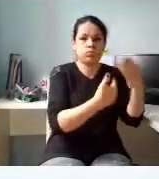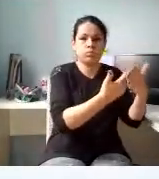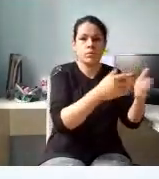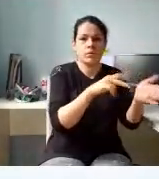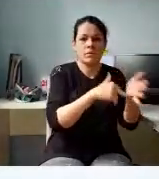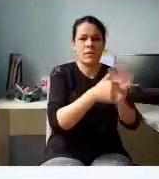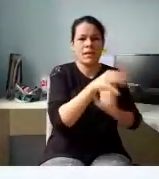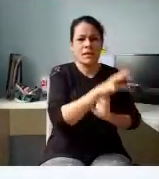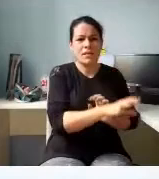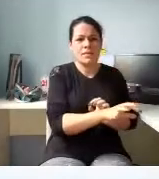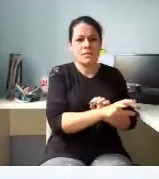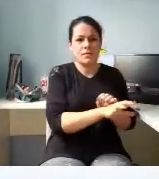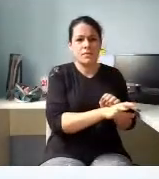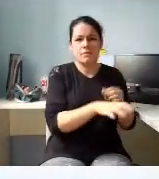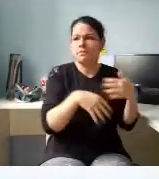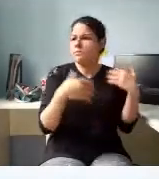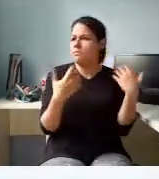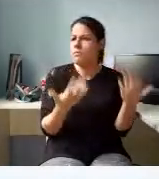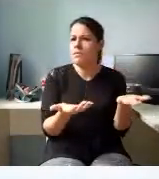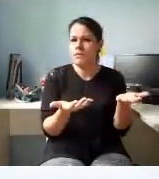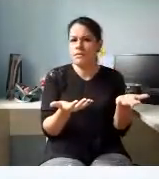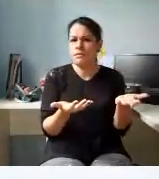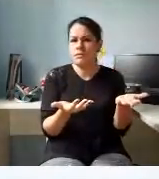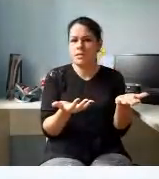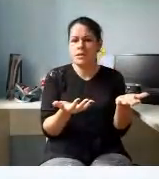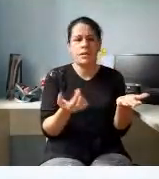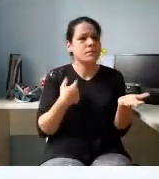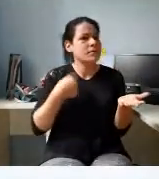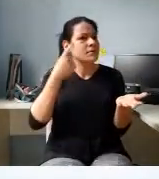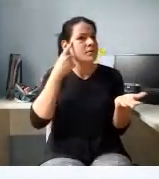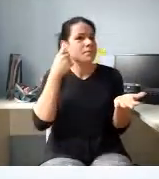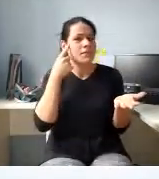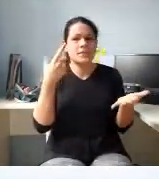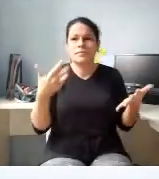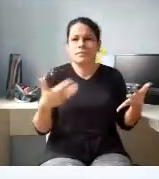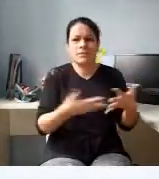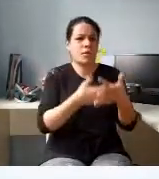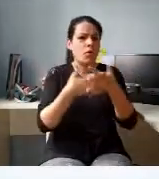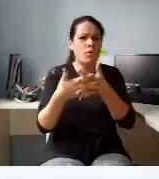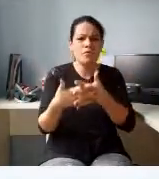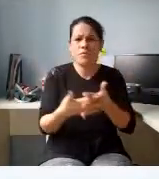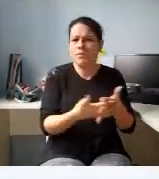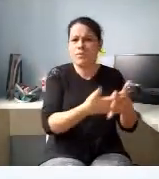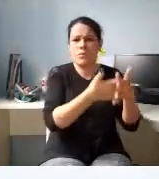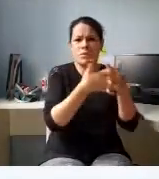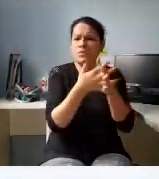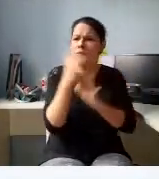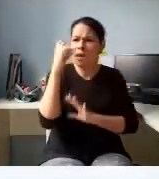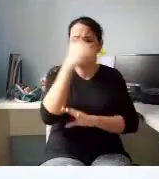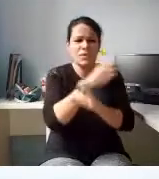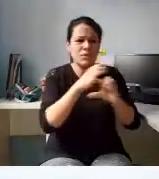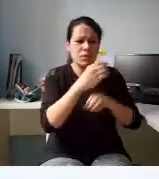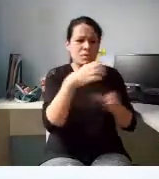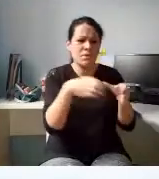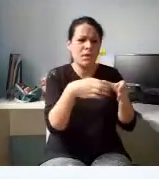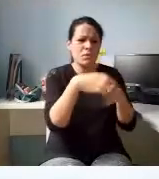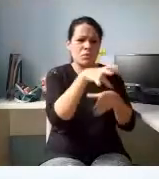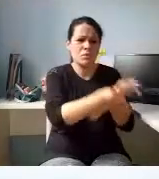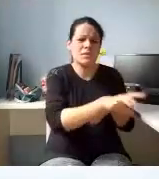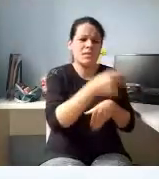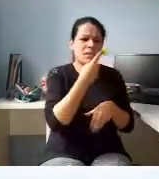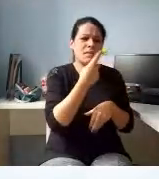auxílio emergencial reduzido. Então, é um pouco, como você falou, é difícil confiar nesse grupo que tem uma